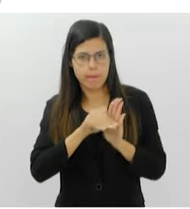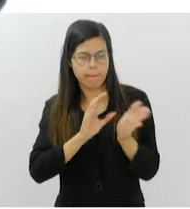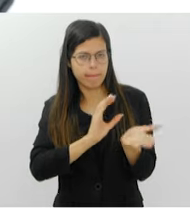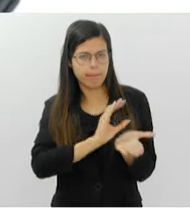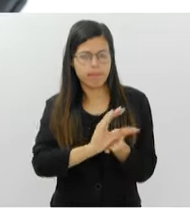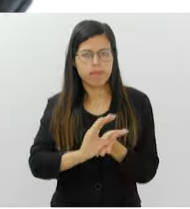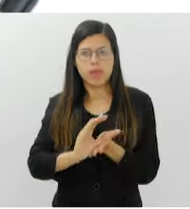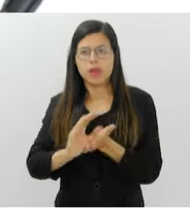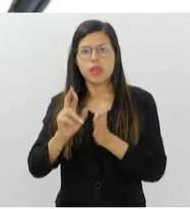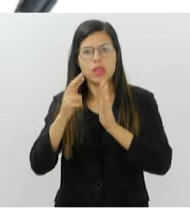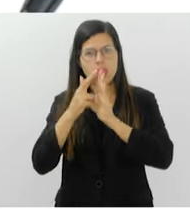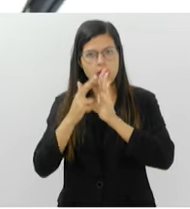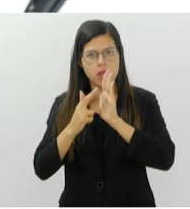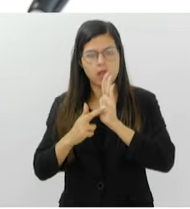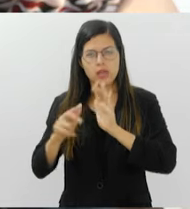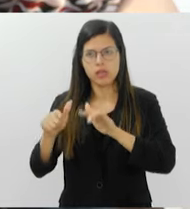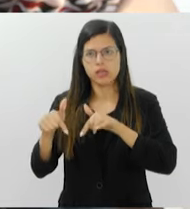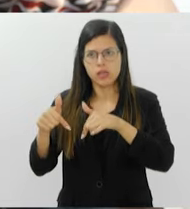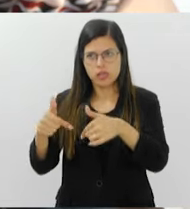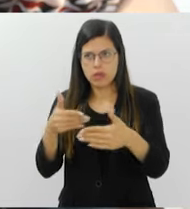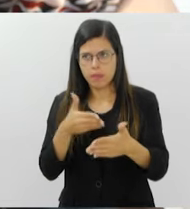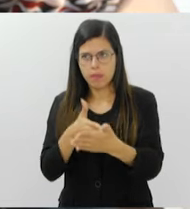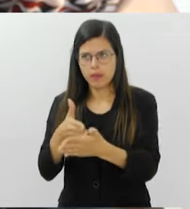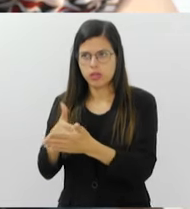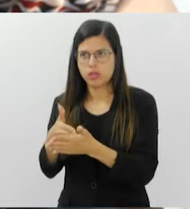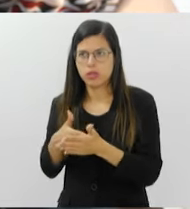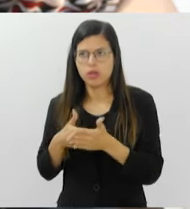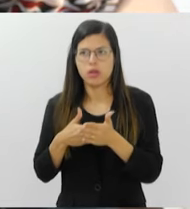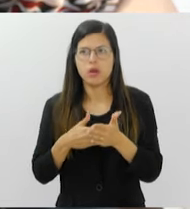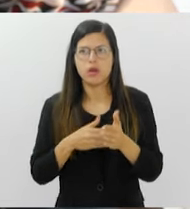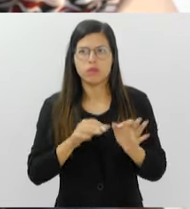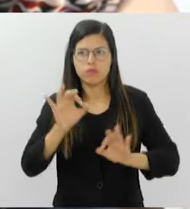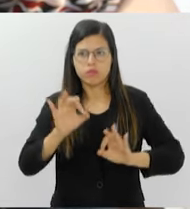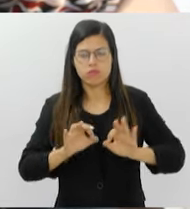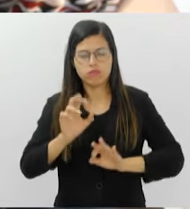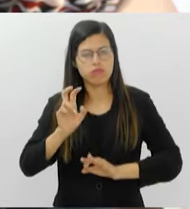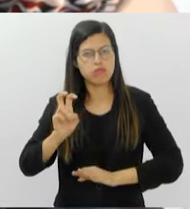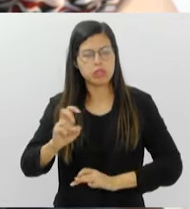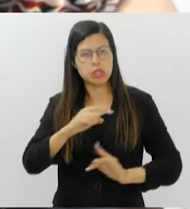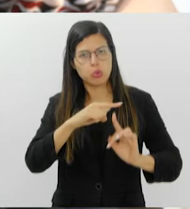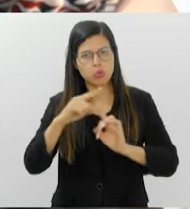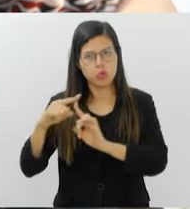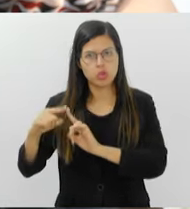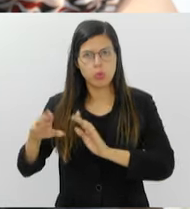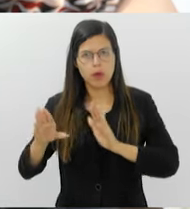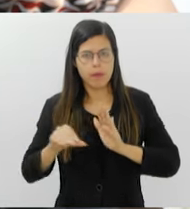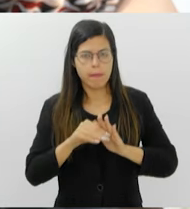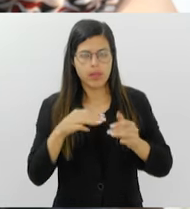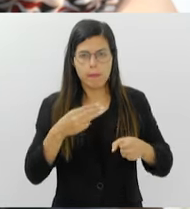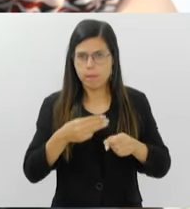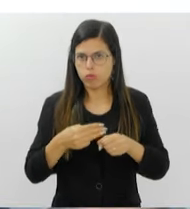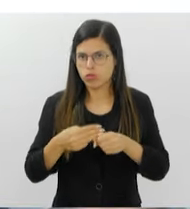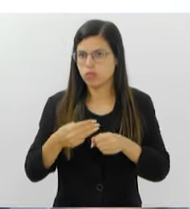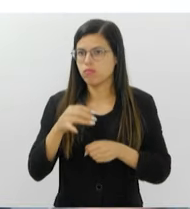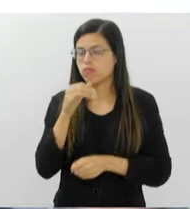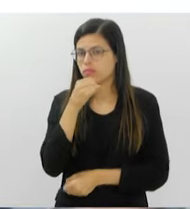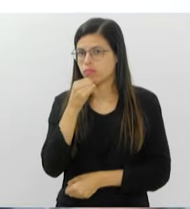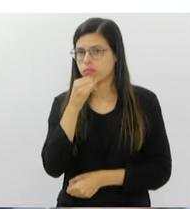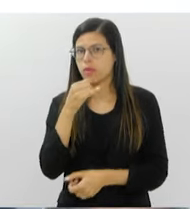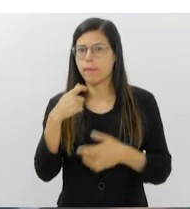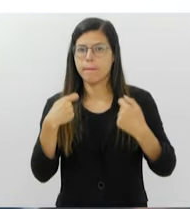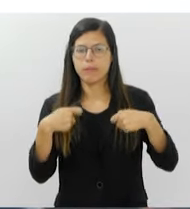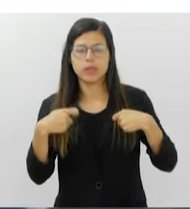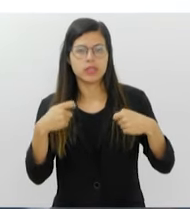de execução e os impedimentos. Divididas em 5 modalidades, as emendas para municípios, por exemplo, requerem